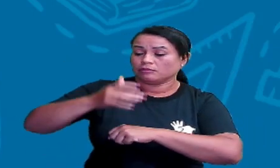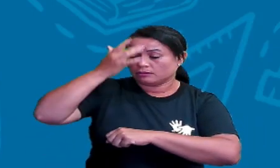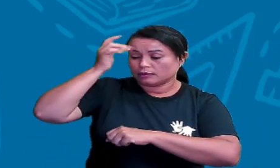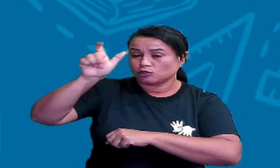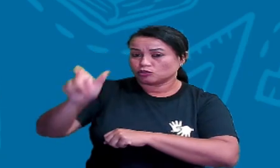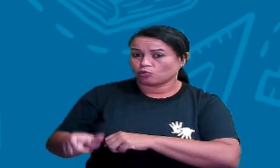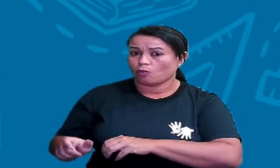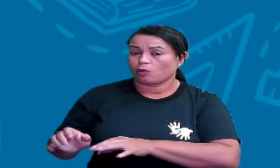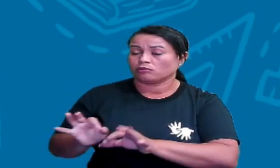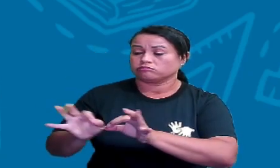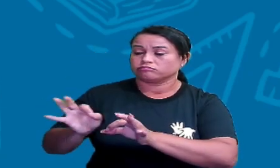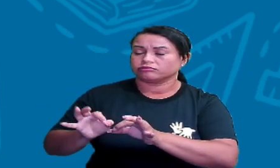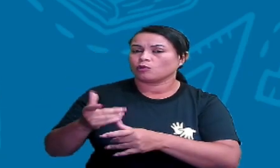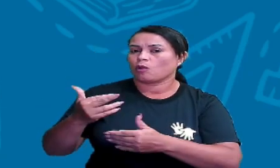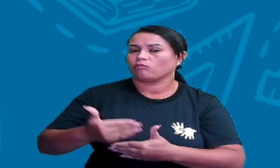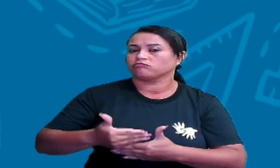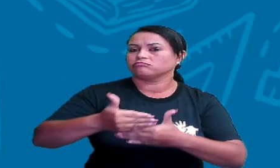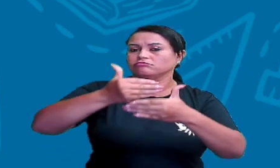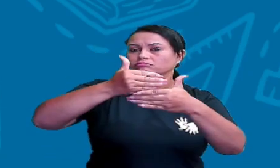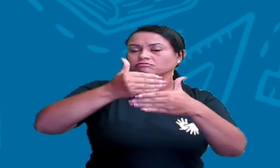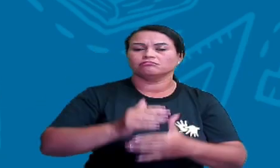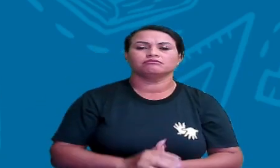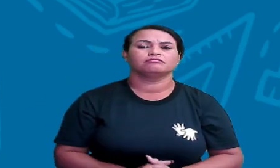né? Como aquela cerca.